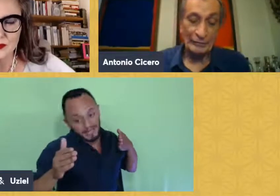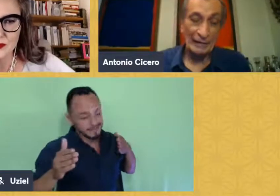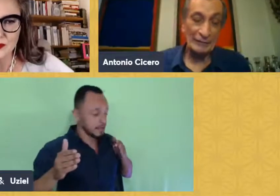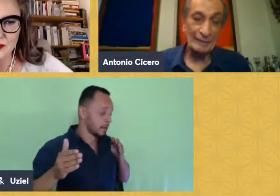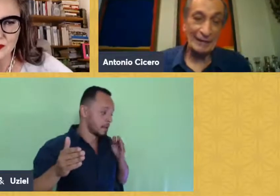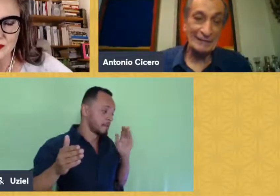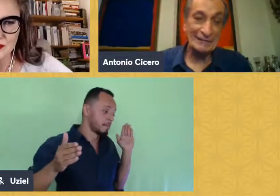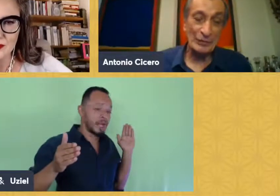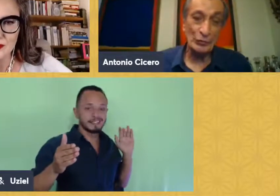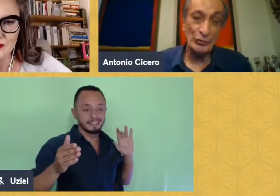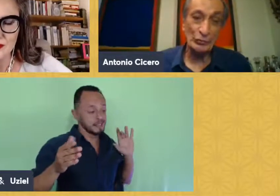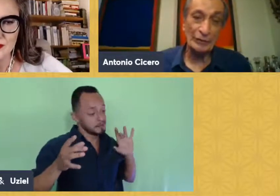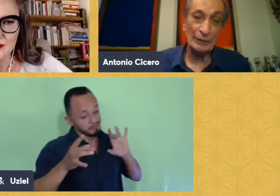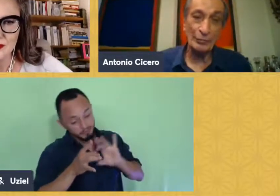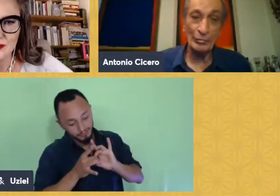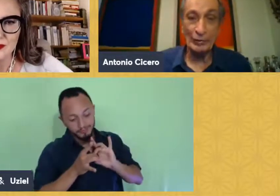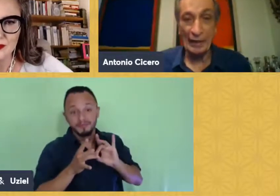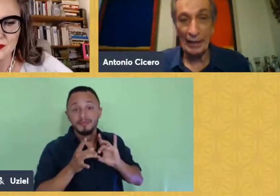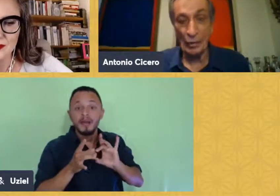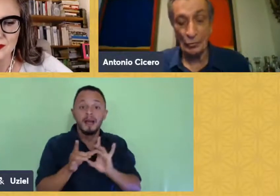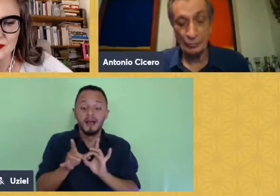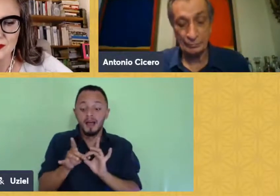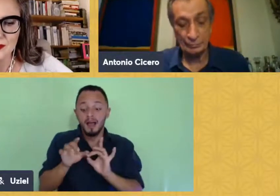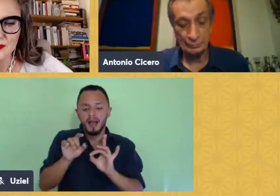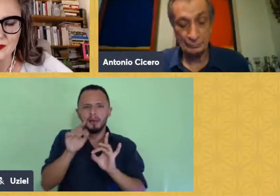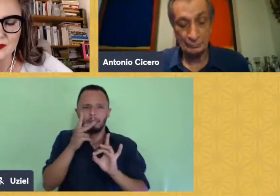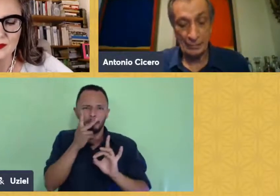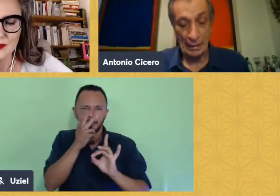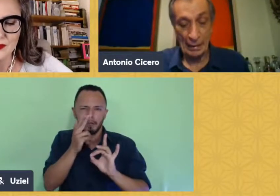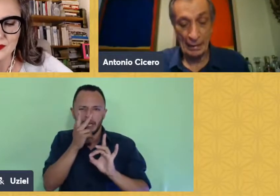Por outro lado, ele parece ser o único tempo real.